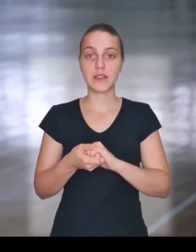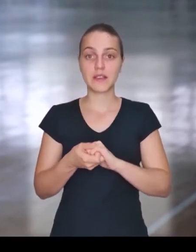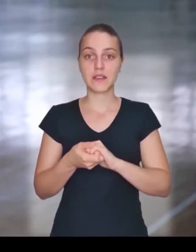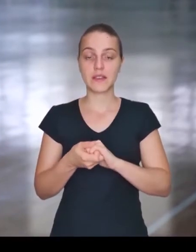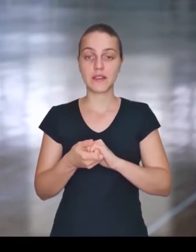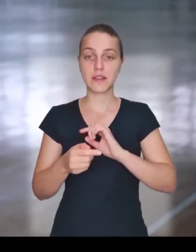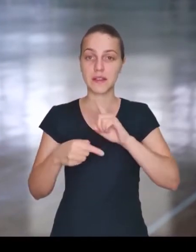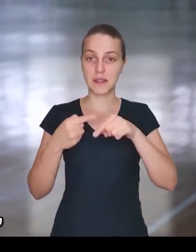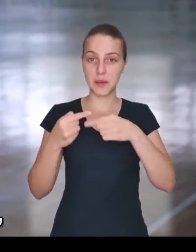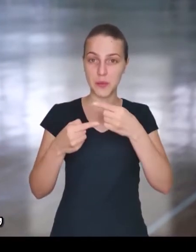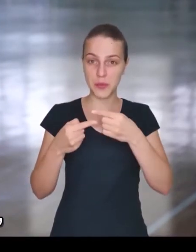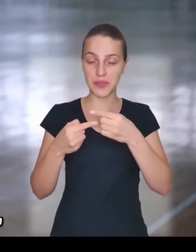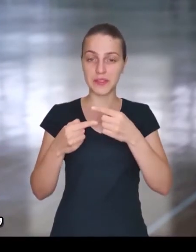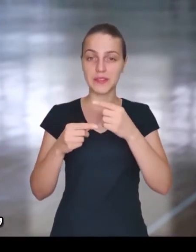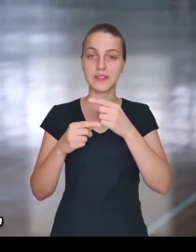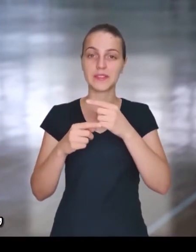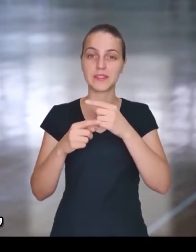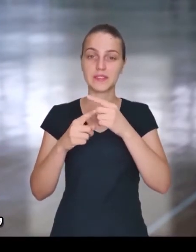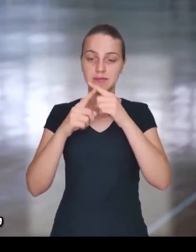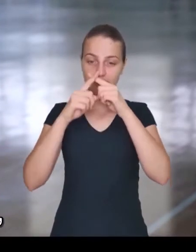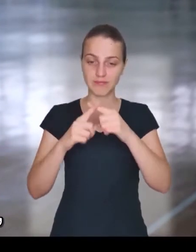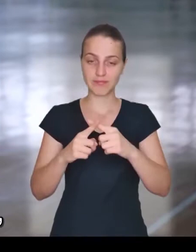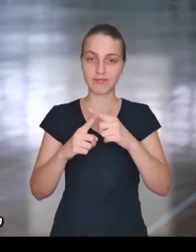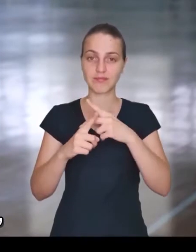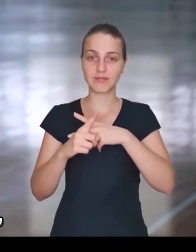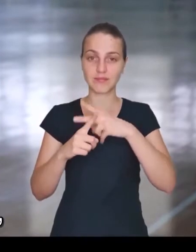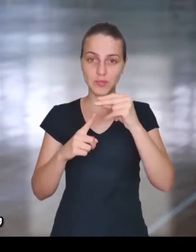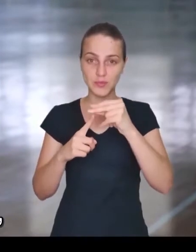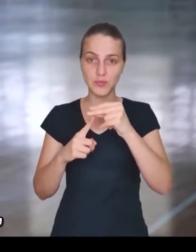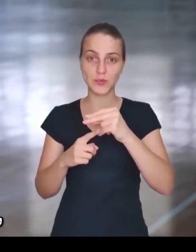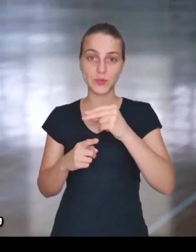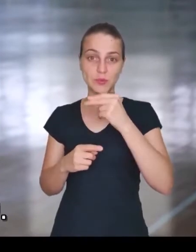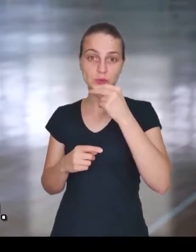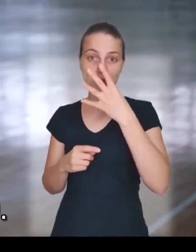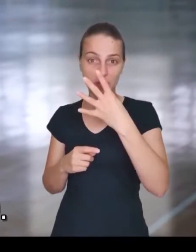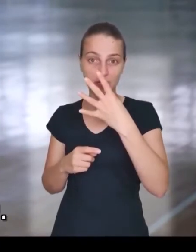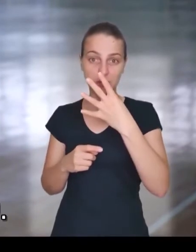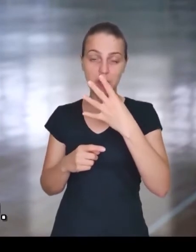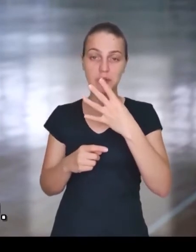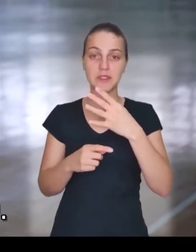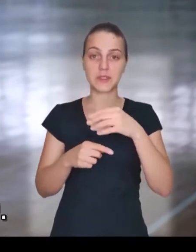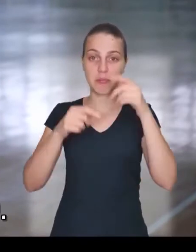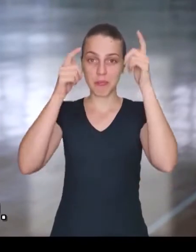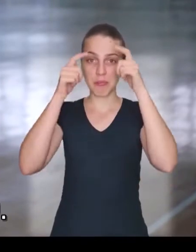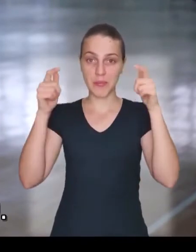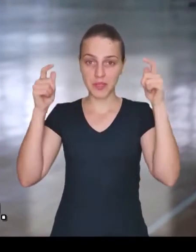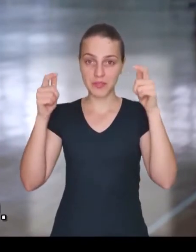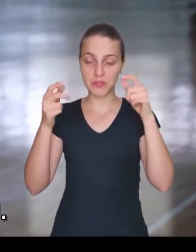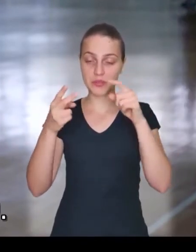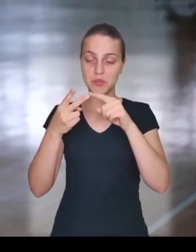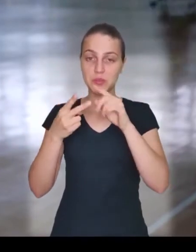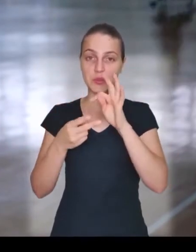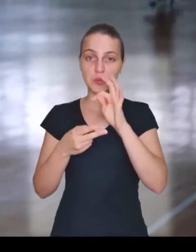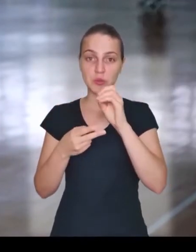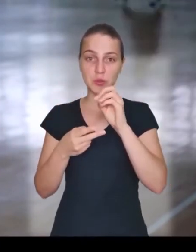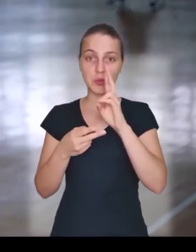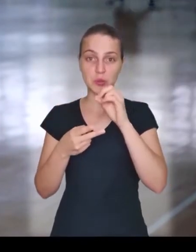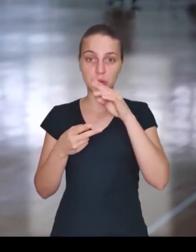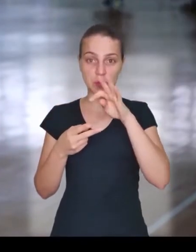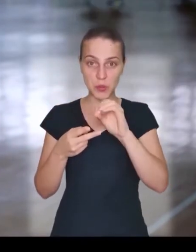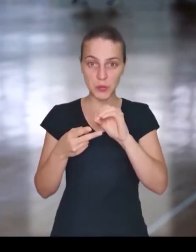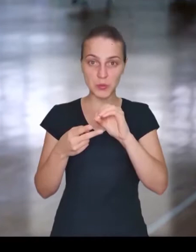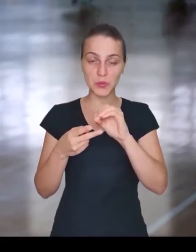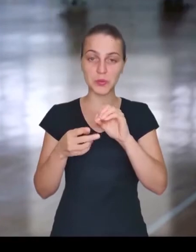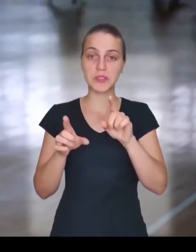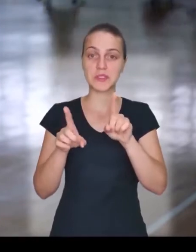foi tetracampeão. Ganhamos o Rio 2007, México 2011, Toronto 2015, agora Lima 2019. Já joguei